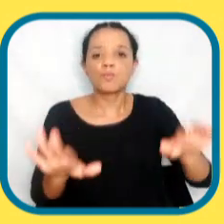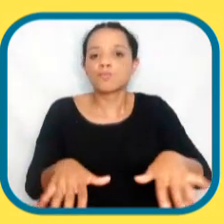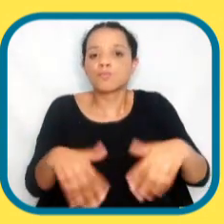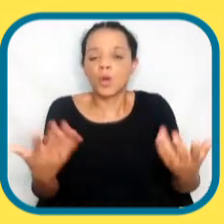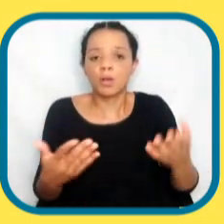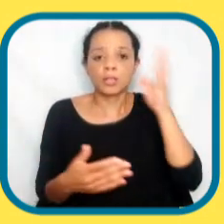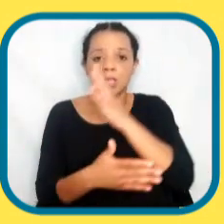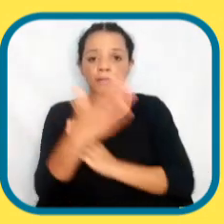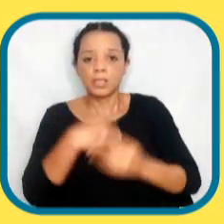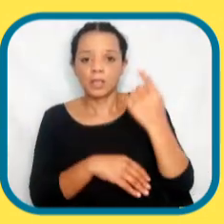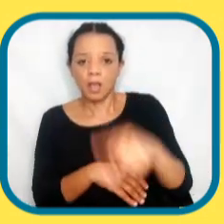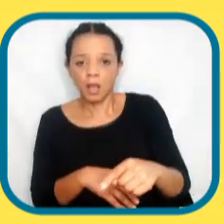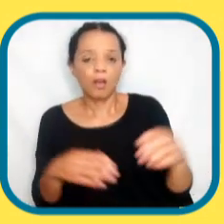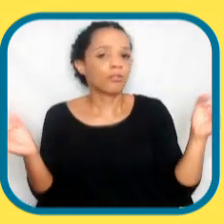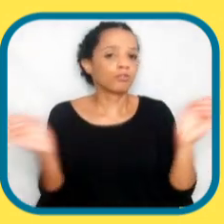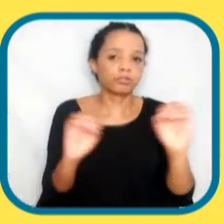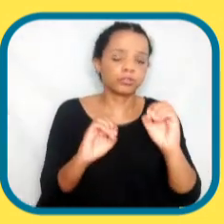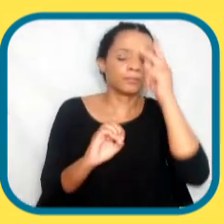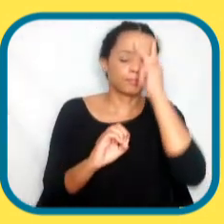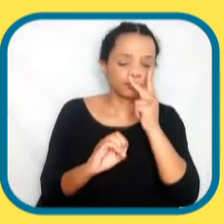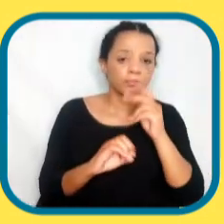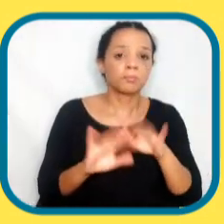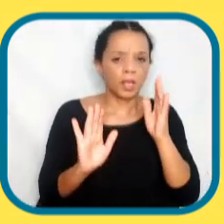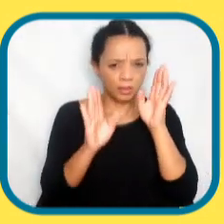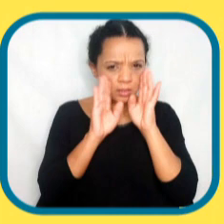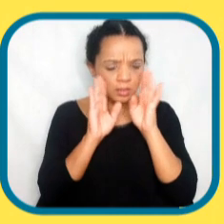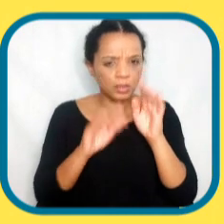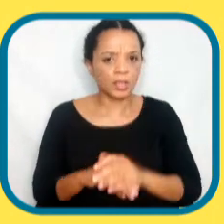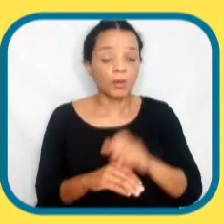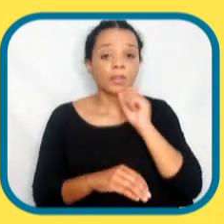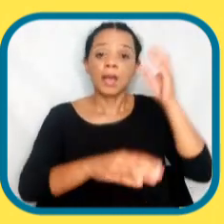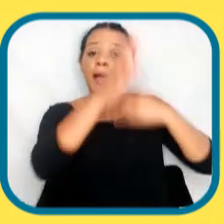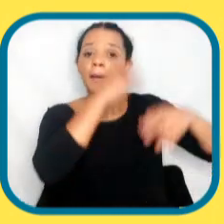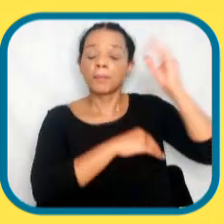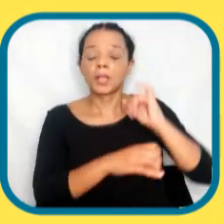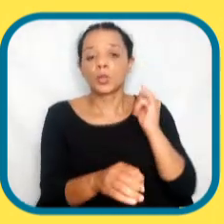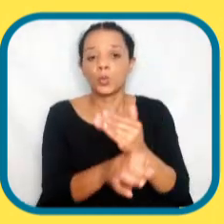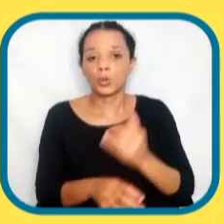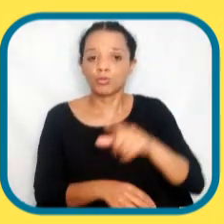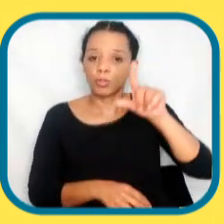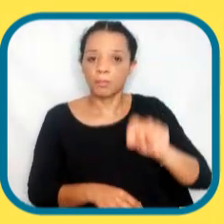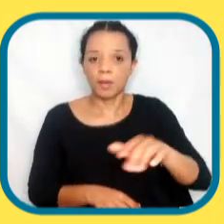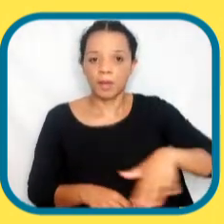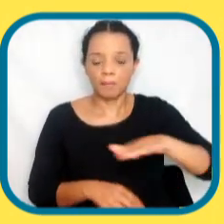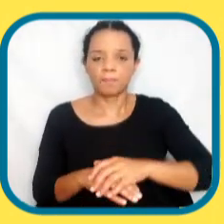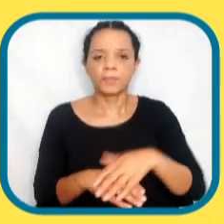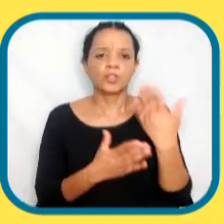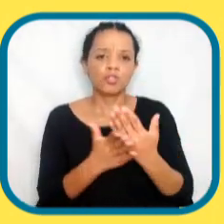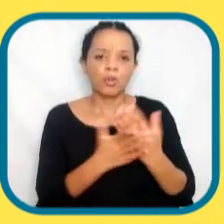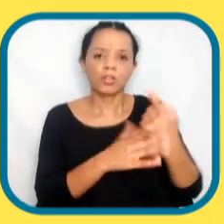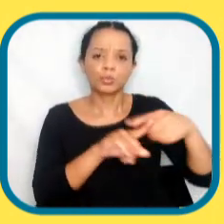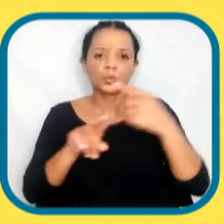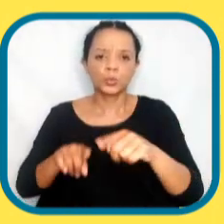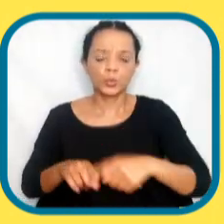pessoa com ou sem deficiência visual. Mas atenção! Podes aprender Braille noutros locais. Há